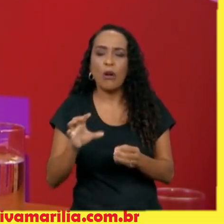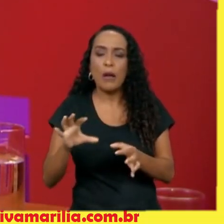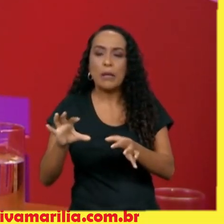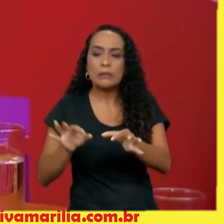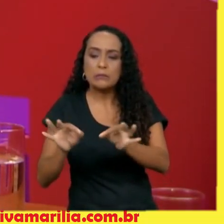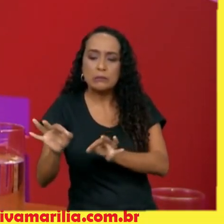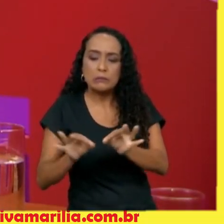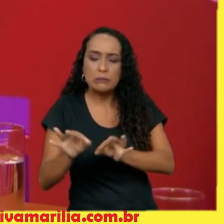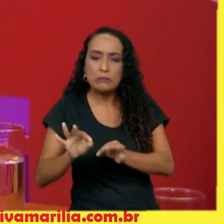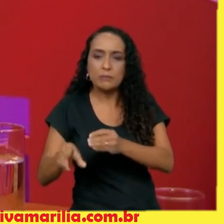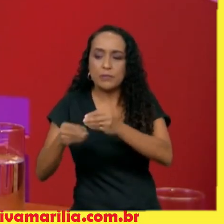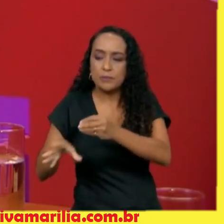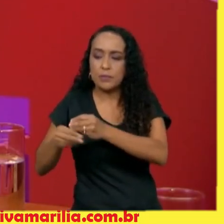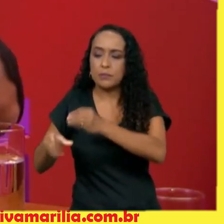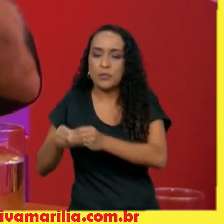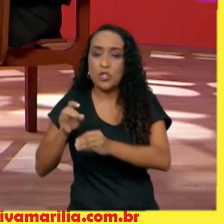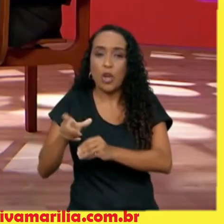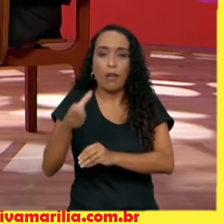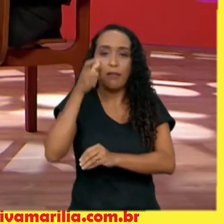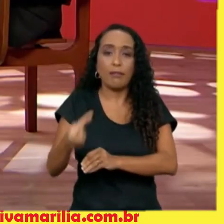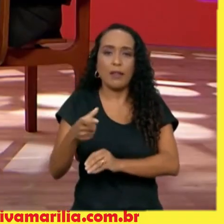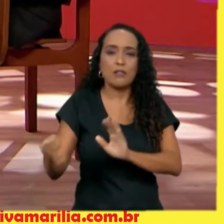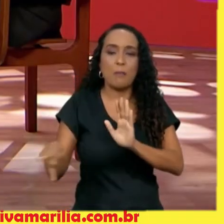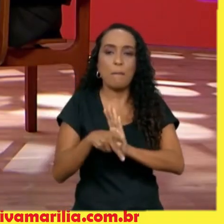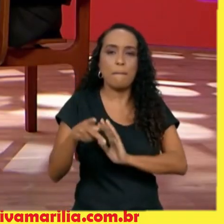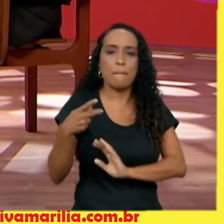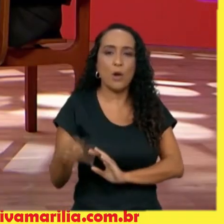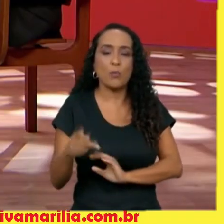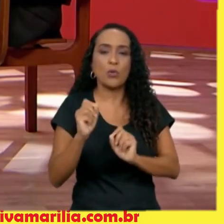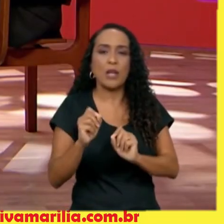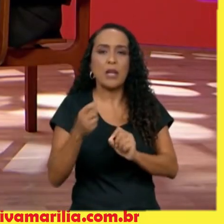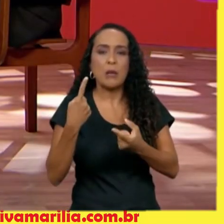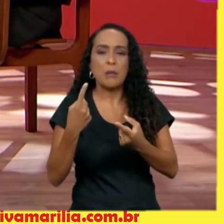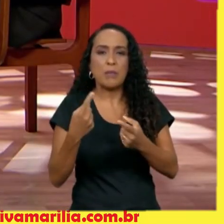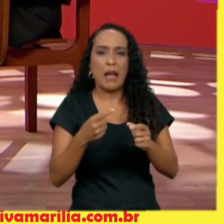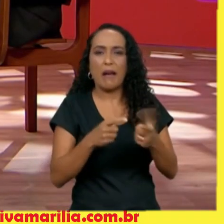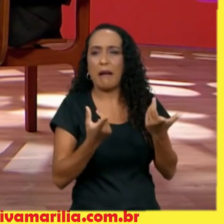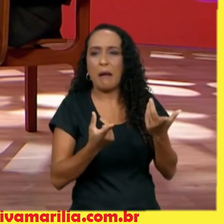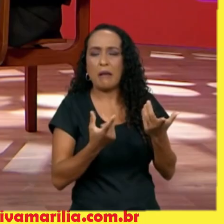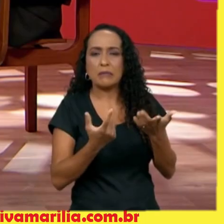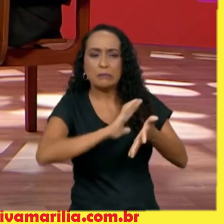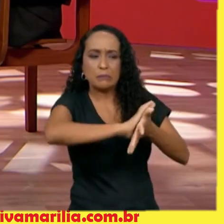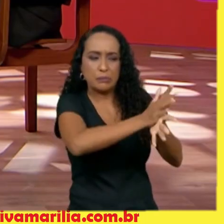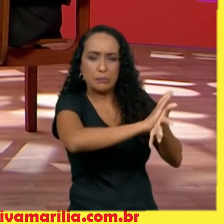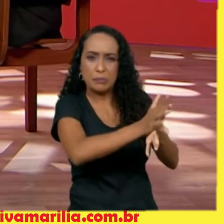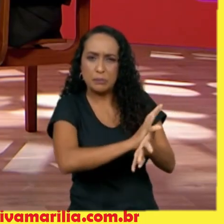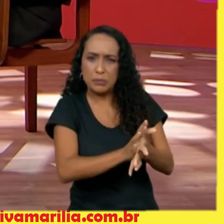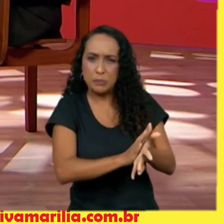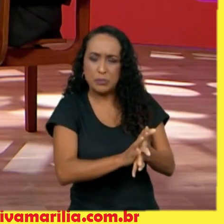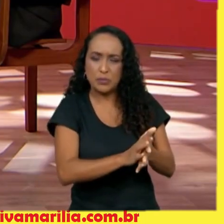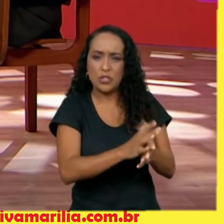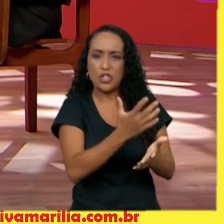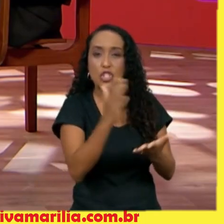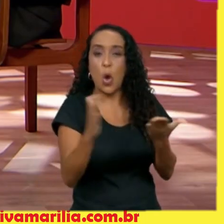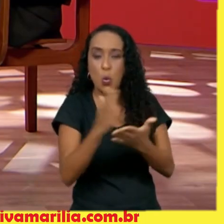tal, de interesse para bombardear preconceitos elitistas, quer dizer, no povo e tal. Né? Então